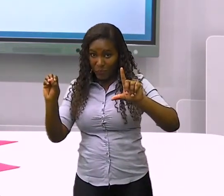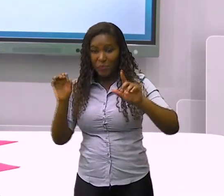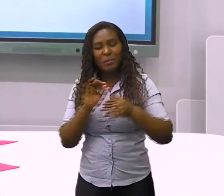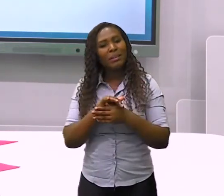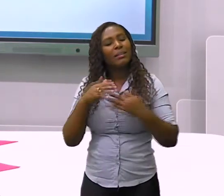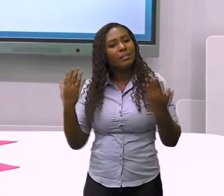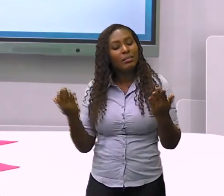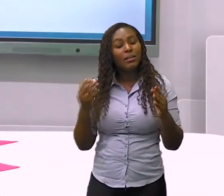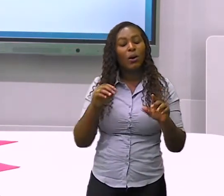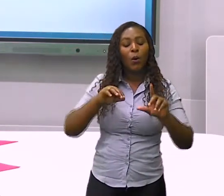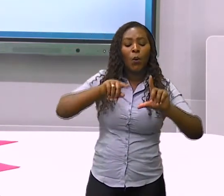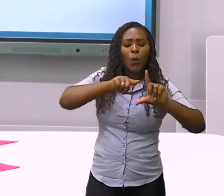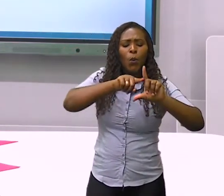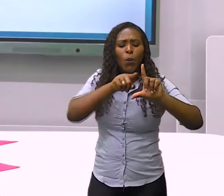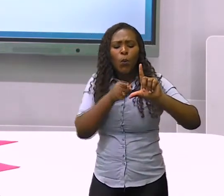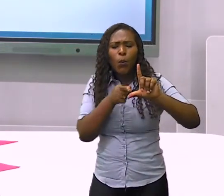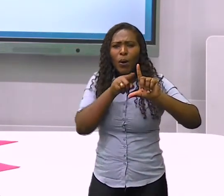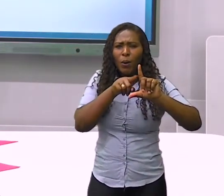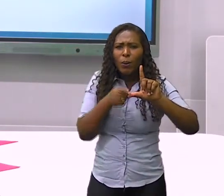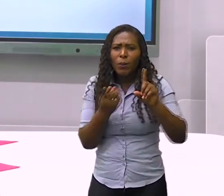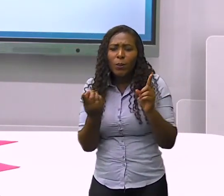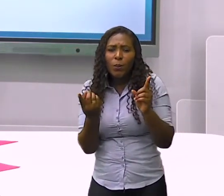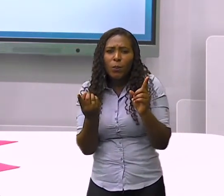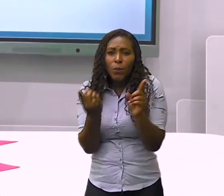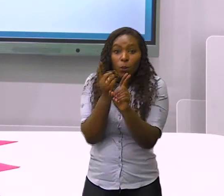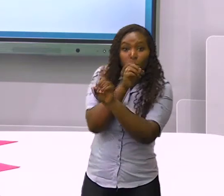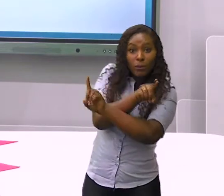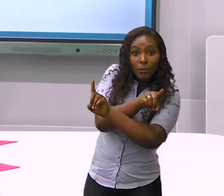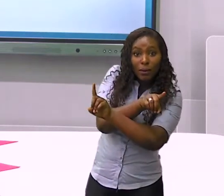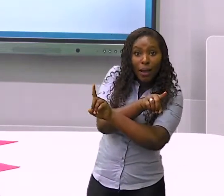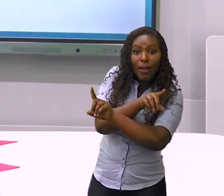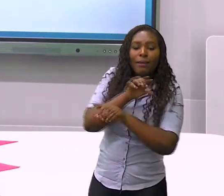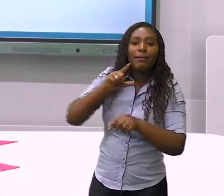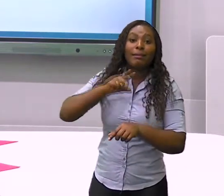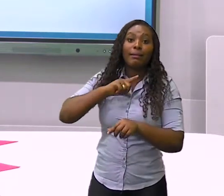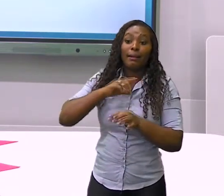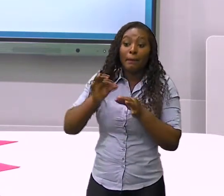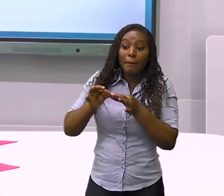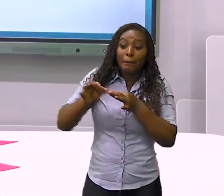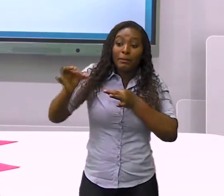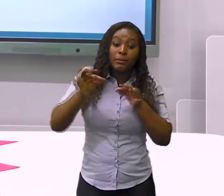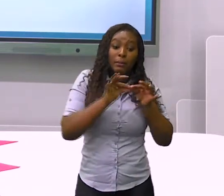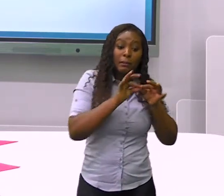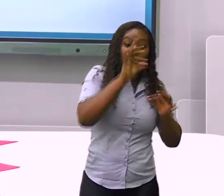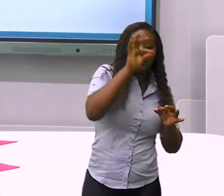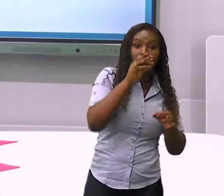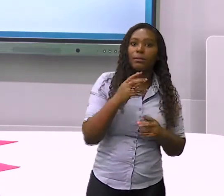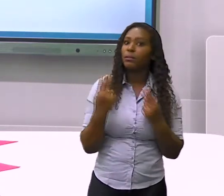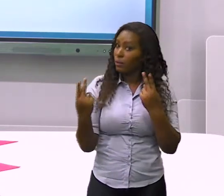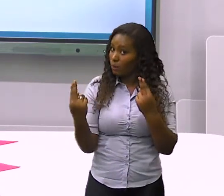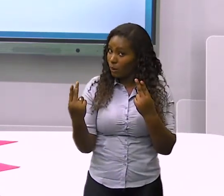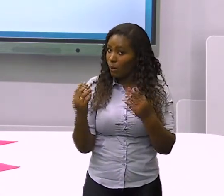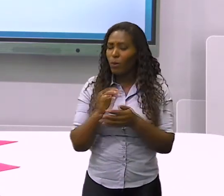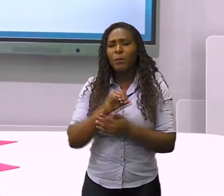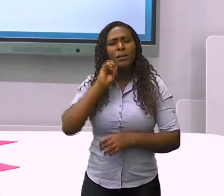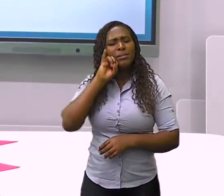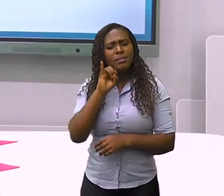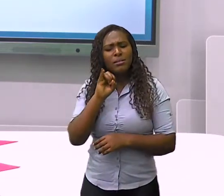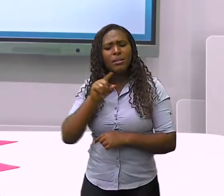opostos, eles são congruentes. Então, se eu tenho que M é 50, K também vai ser igual a